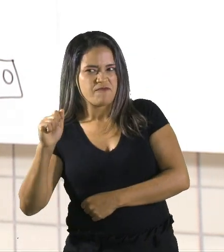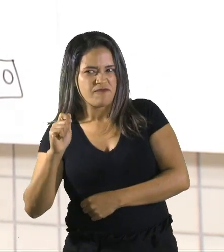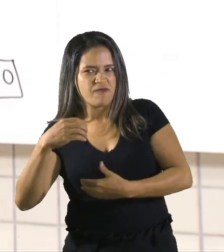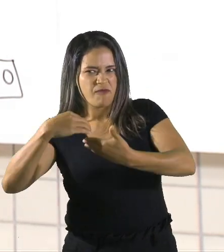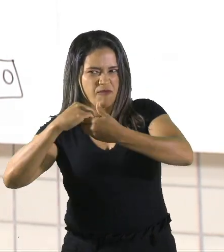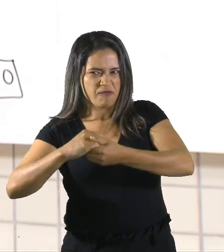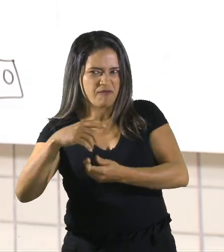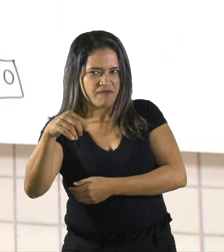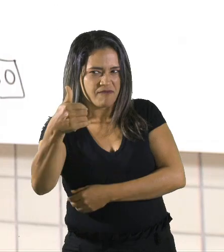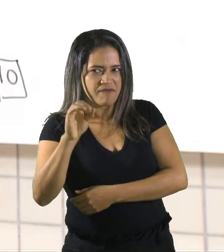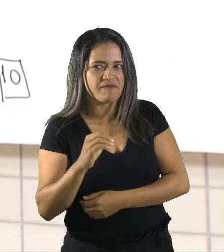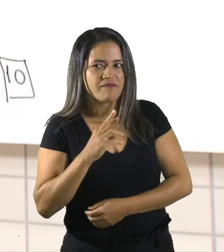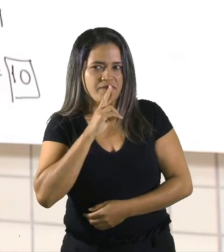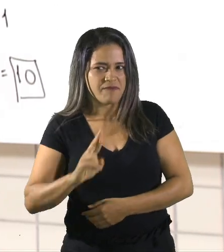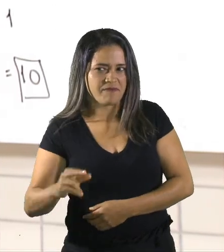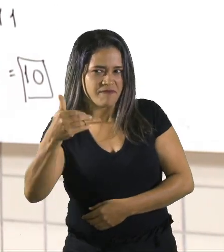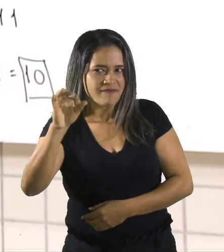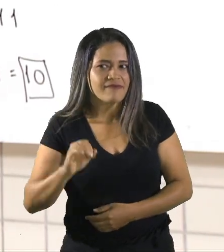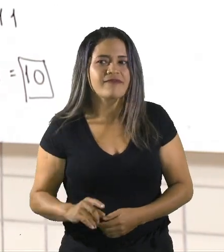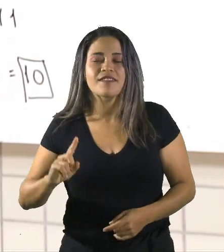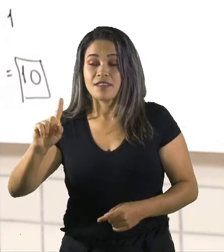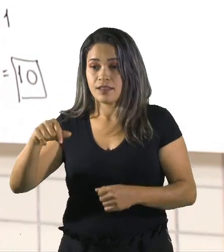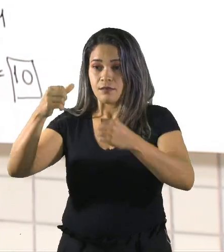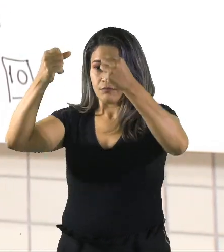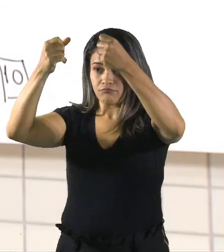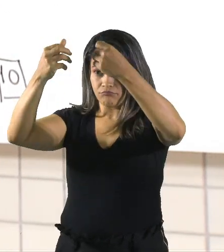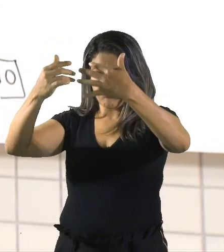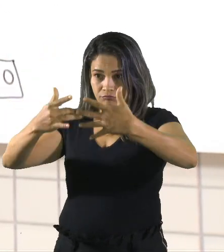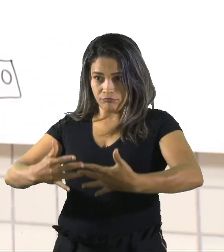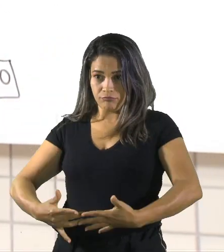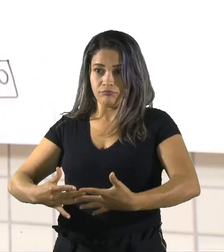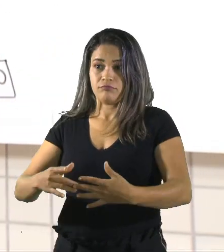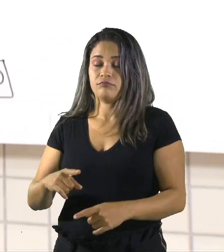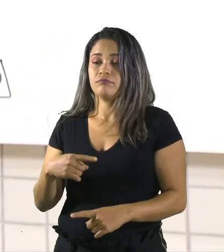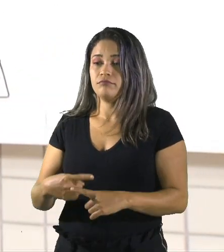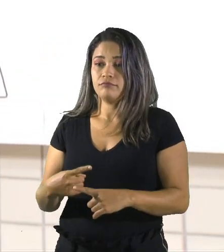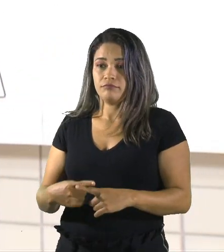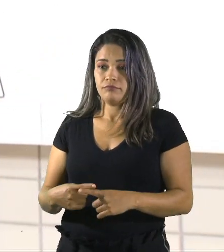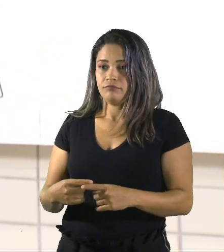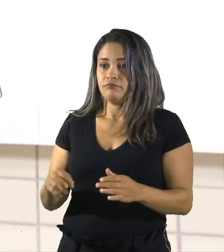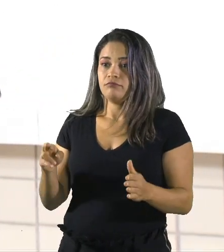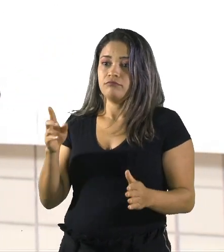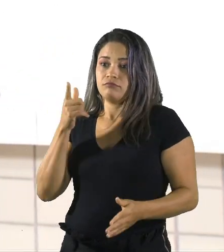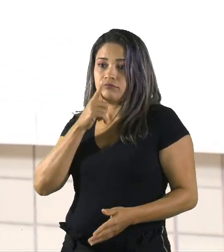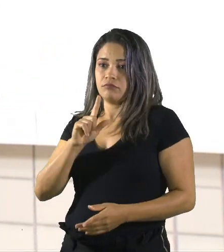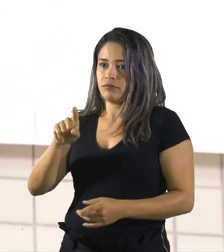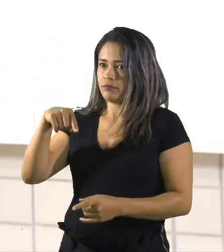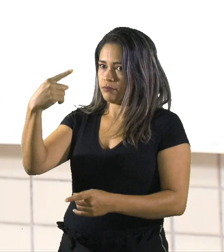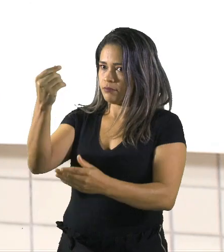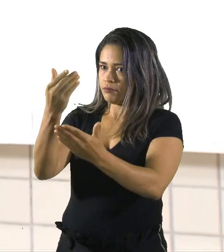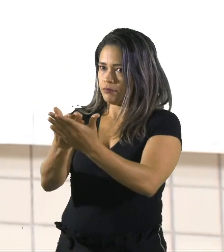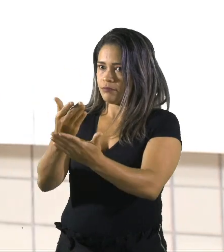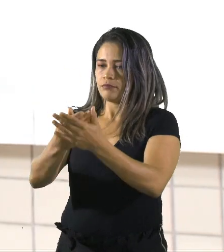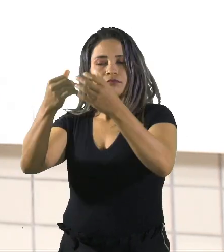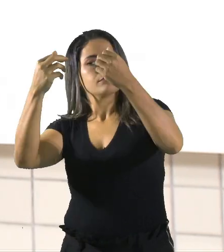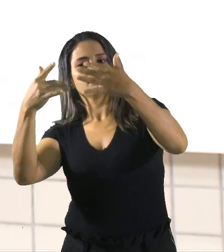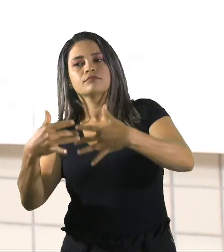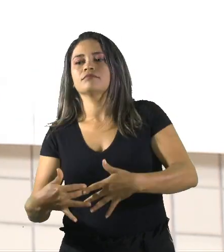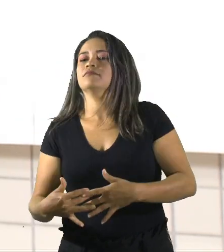Aí, depois você explica para ele por que chegou nesse resultado. Nós vamos ver isso na próxima aula, tá?